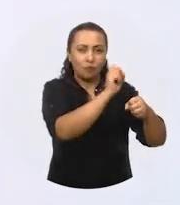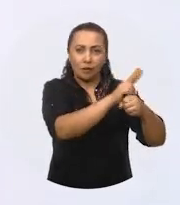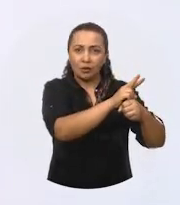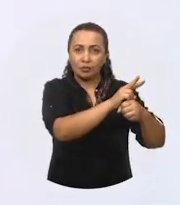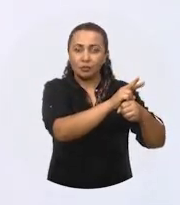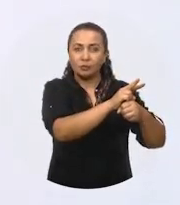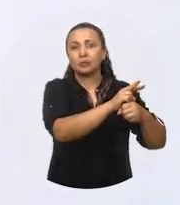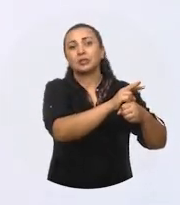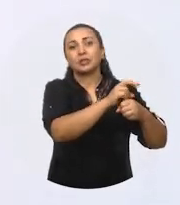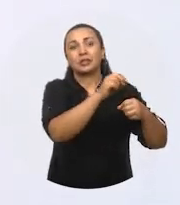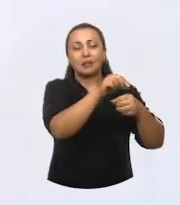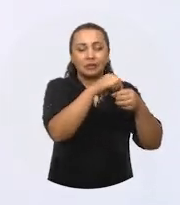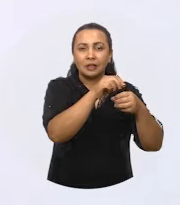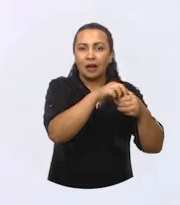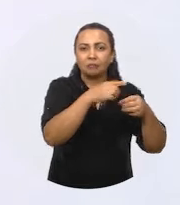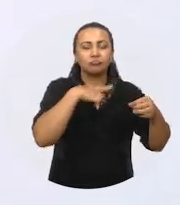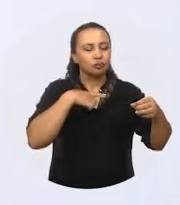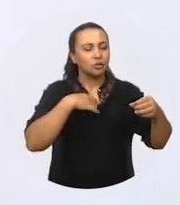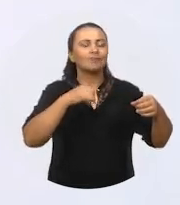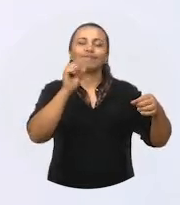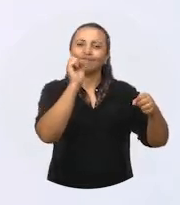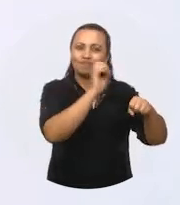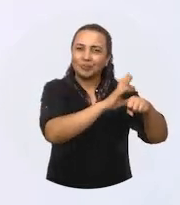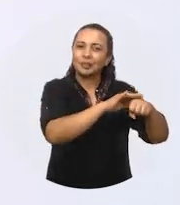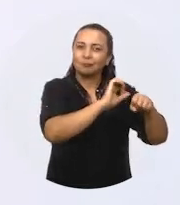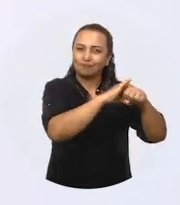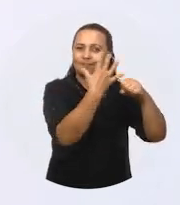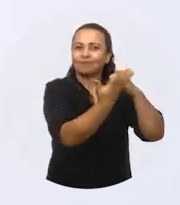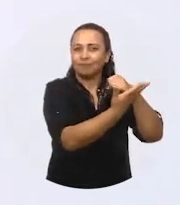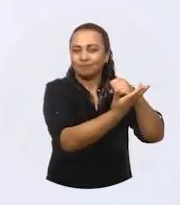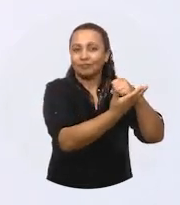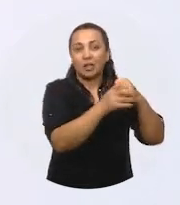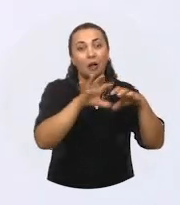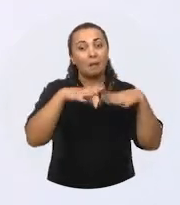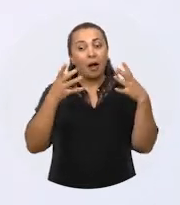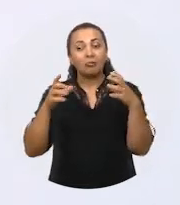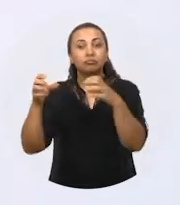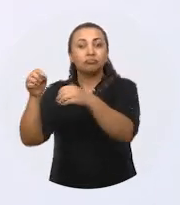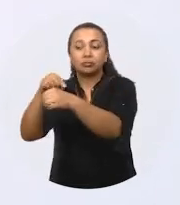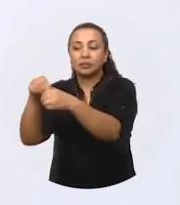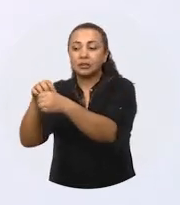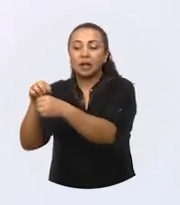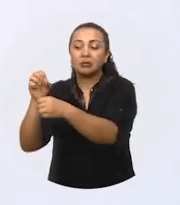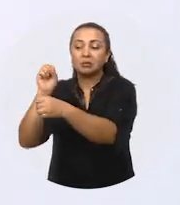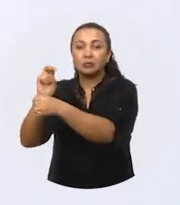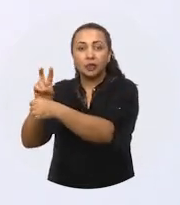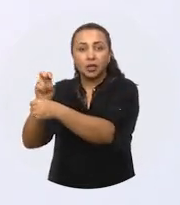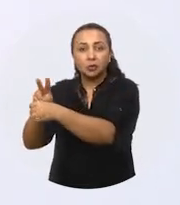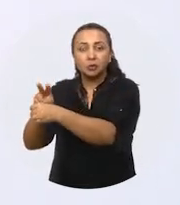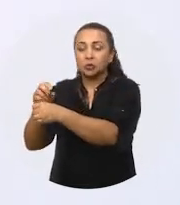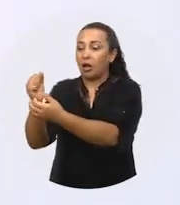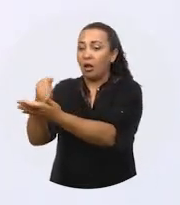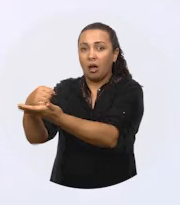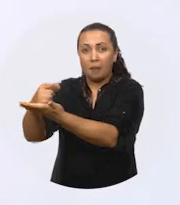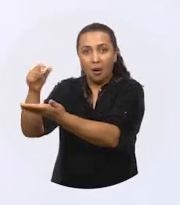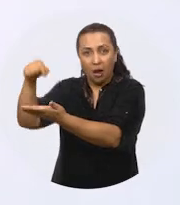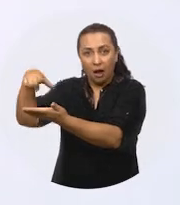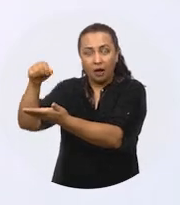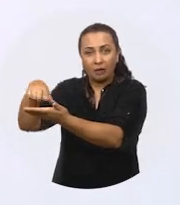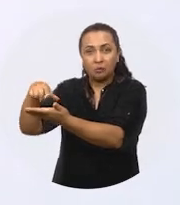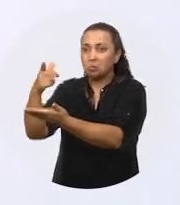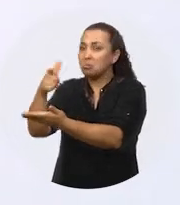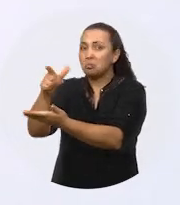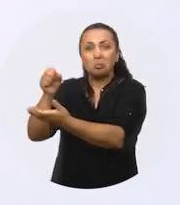e as células sem os nossos peptídeos, tinha infecção. Certo? Quando eu colocava o vírus, os